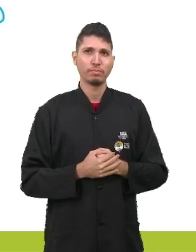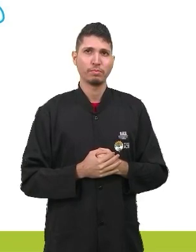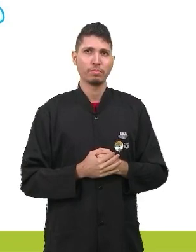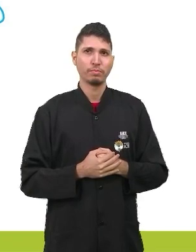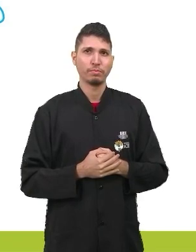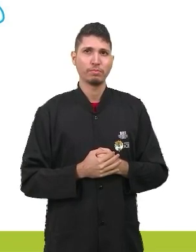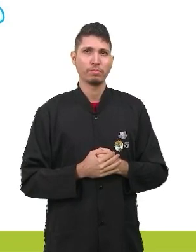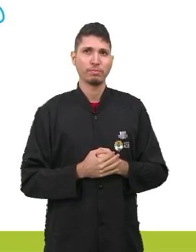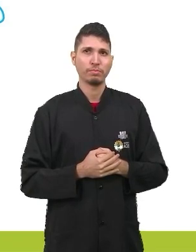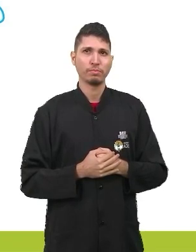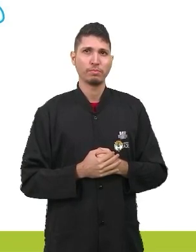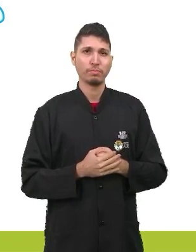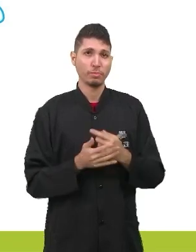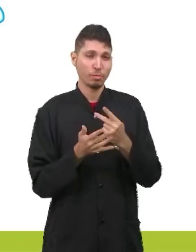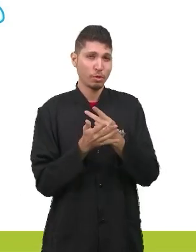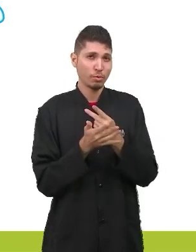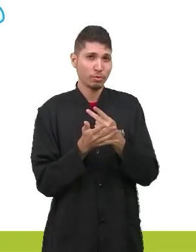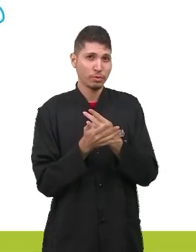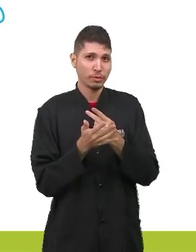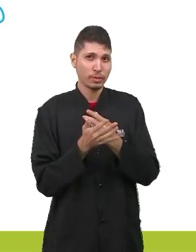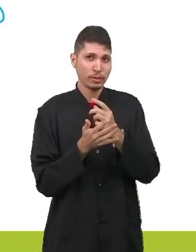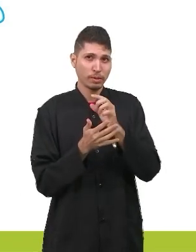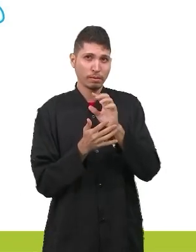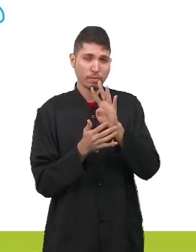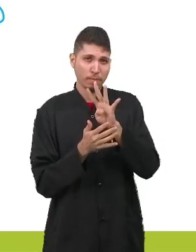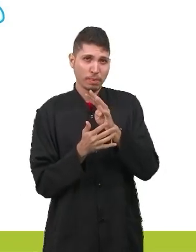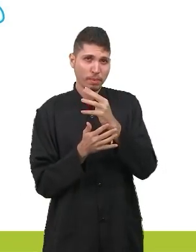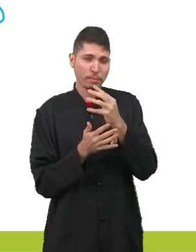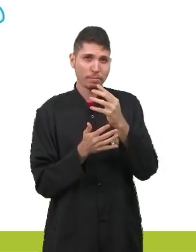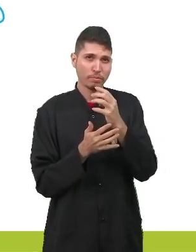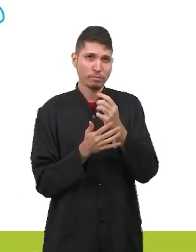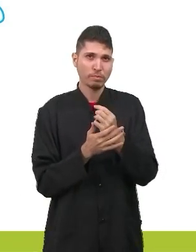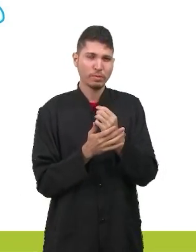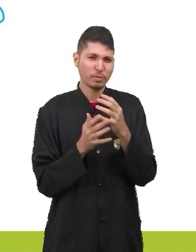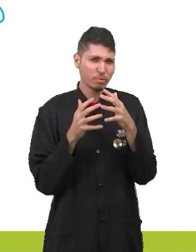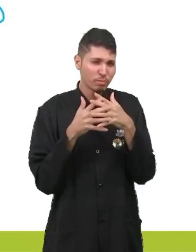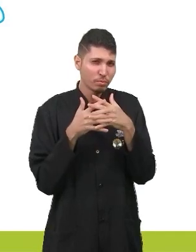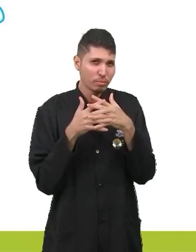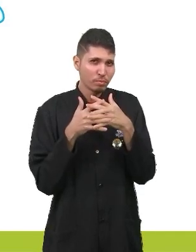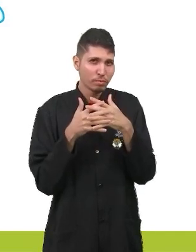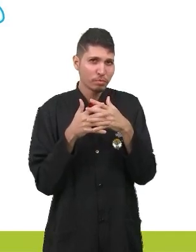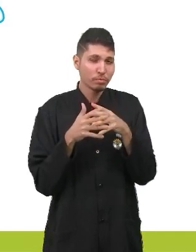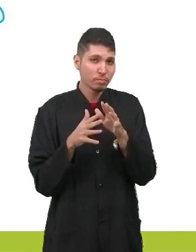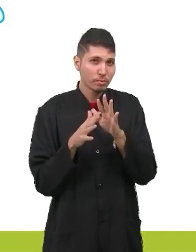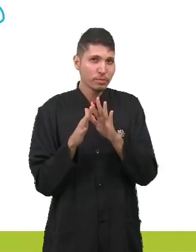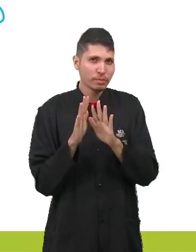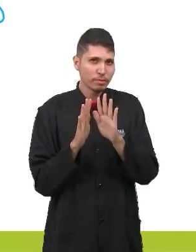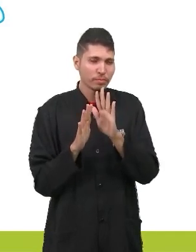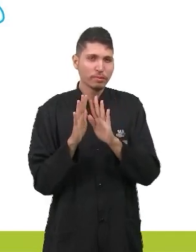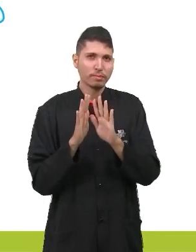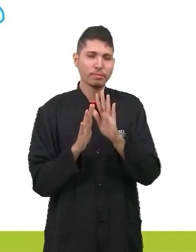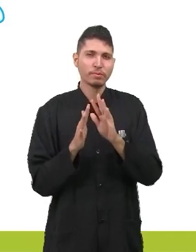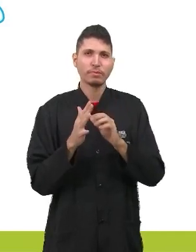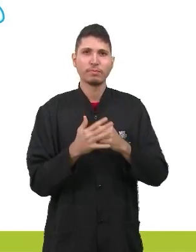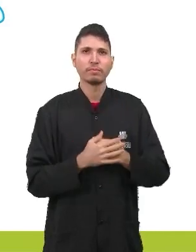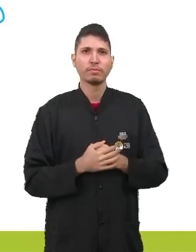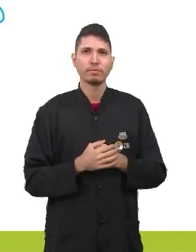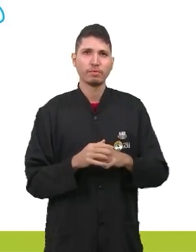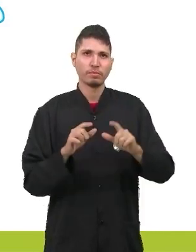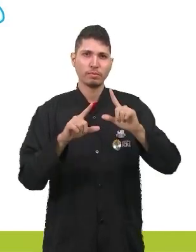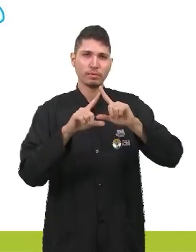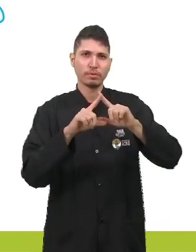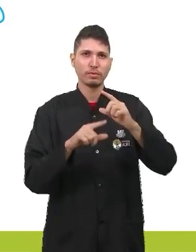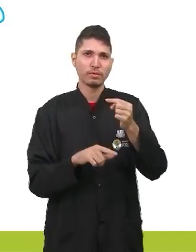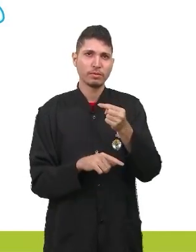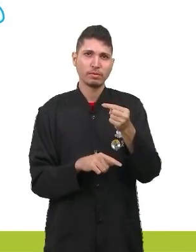tem um errozinho aqui no gráfico, gente. Esse gráfico é daqui, tá? Dá uma confusãozinha, mas não deixem de olhar isso aí direitinho, porque é importante, tá? Quando o delta é negativo,